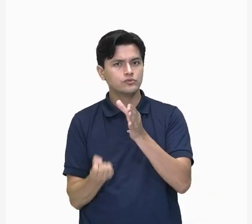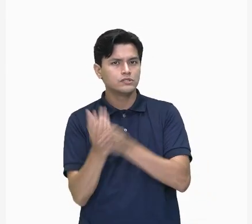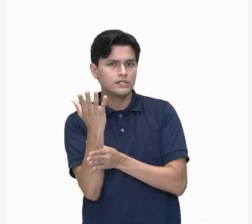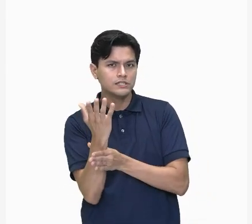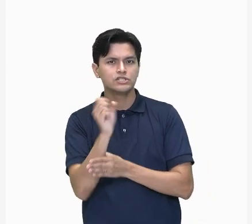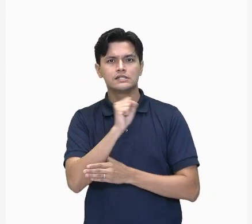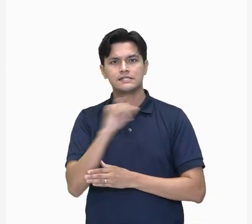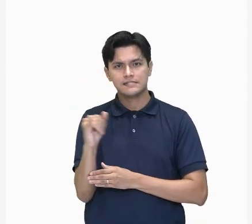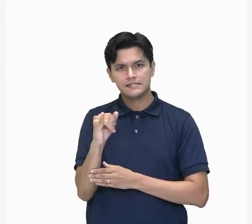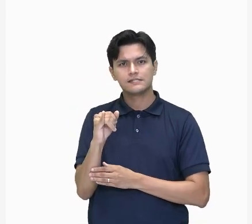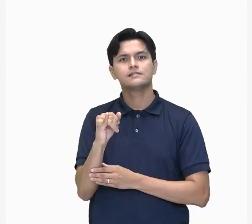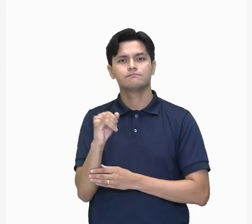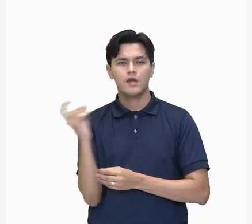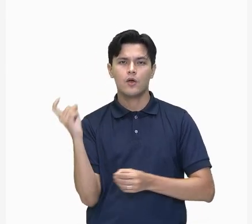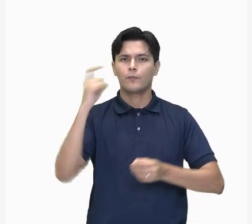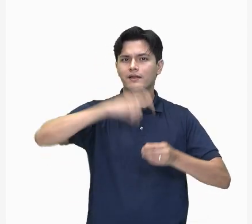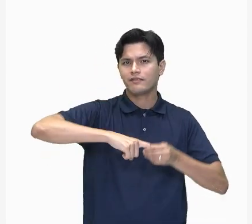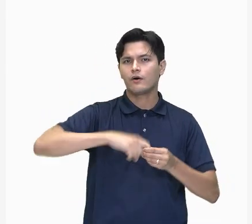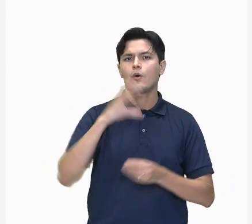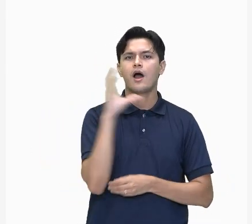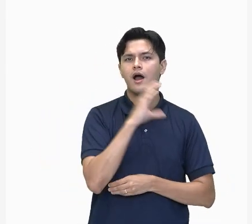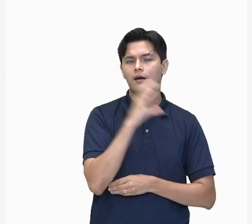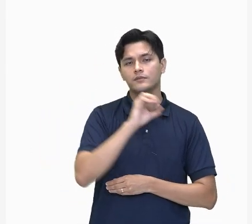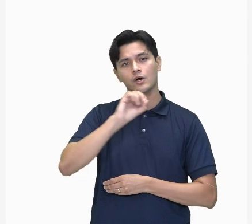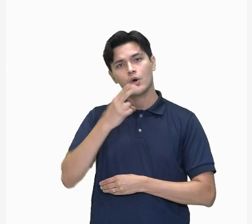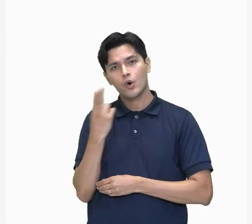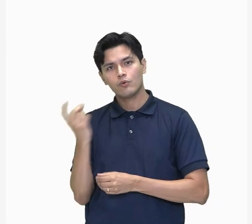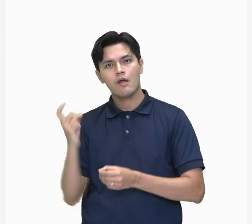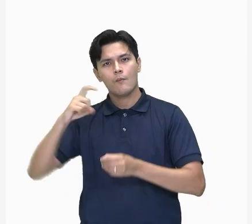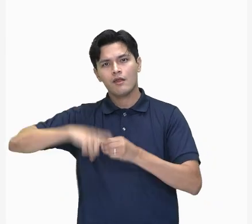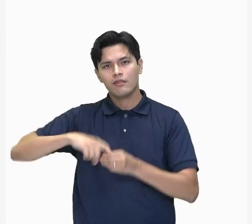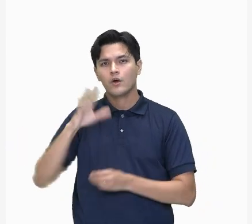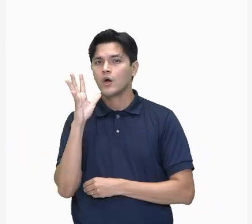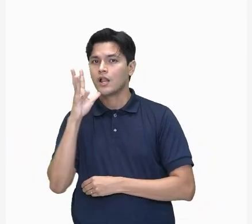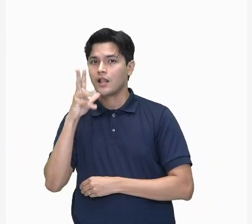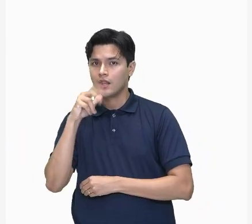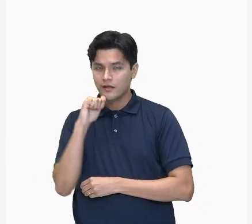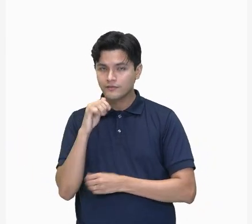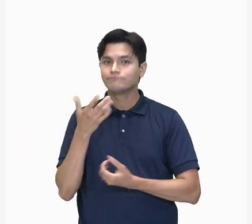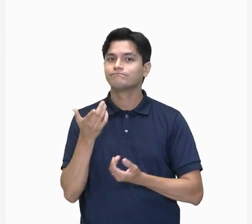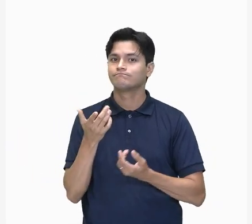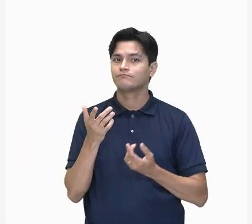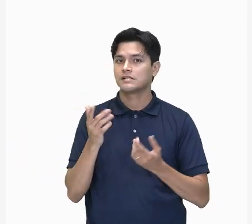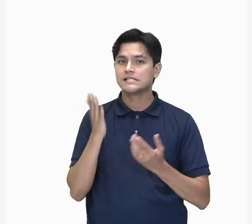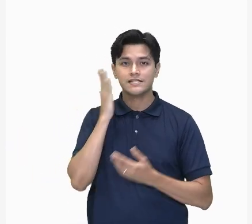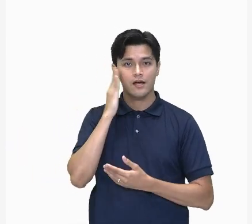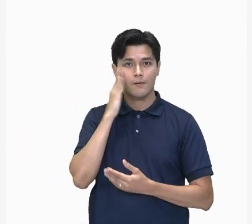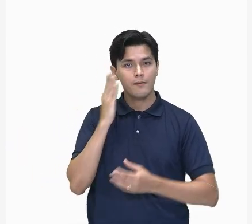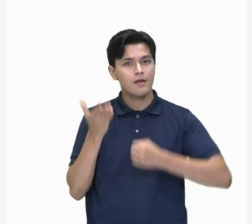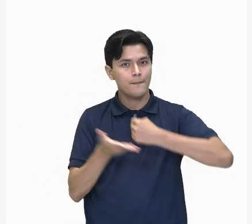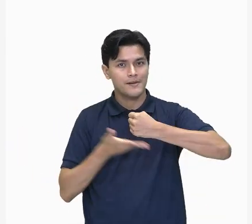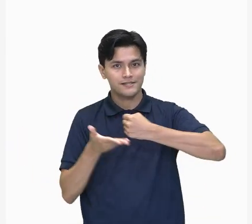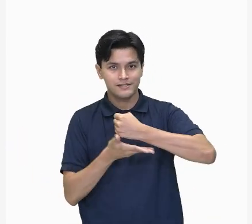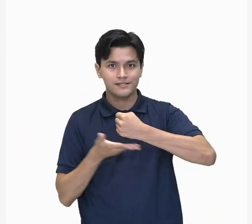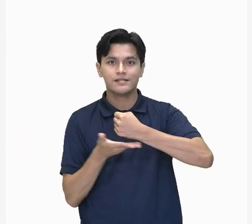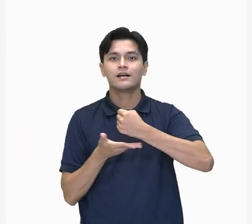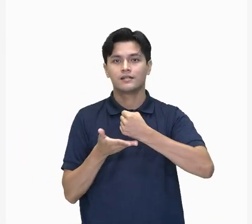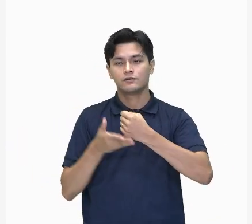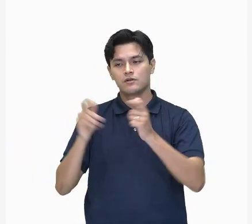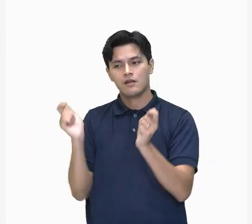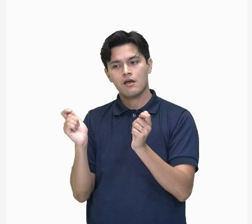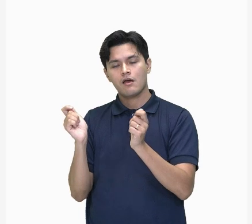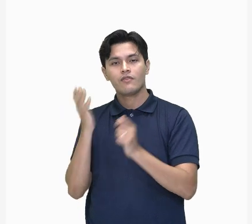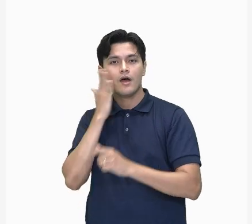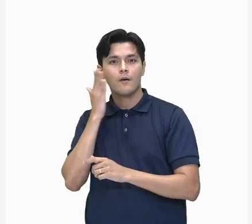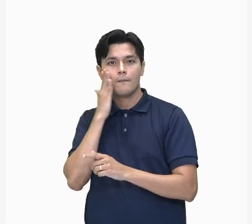renovável ou não renovável? A gente vai entender que é com base na sua taxa de consumo e no